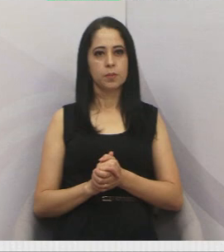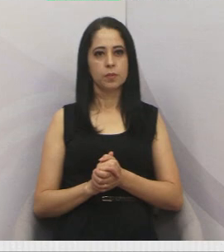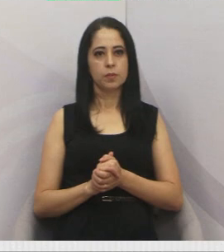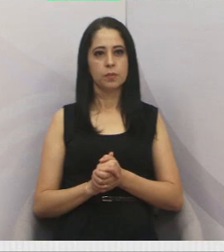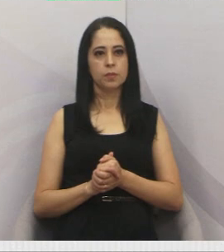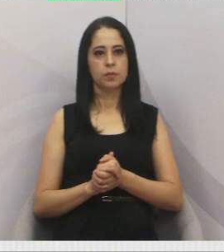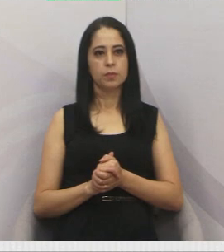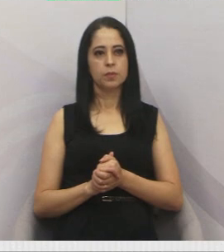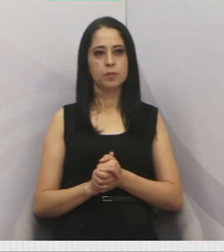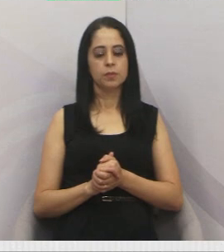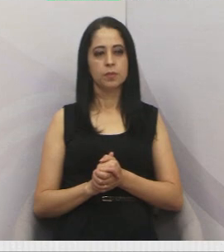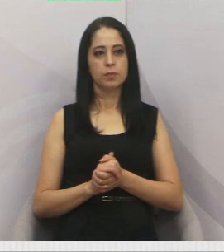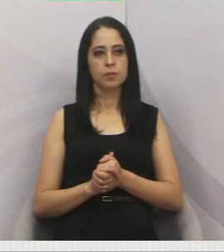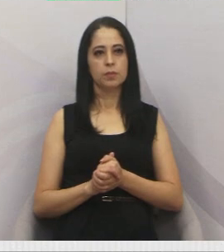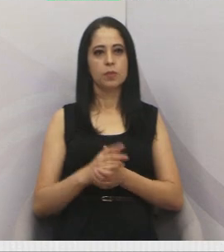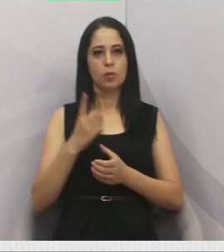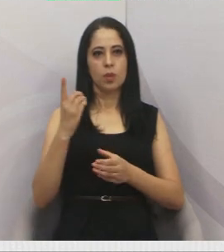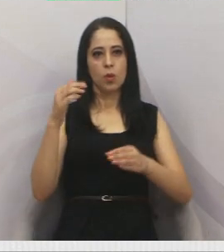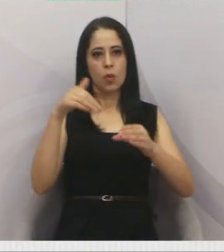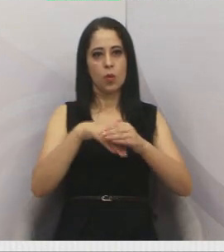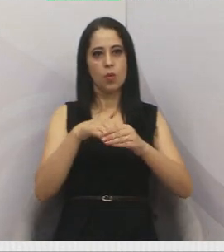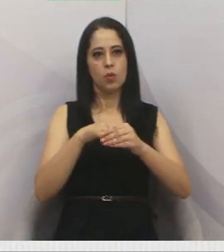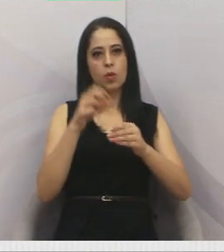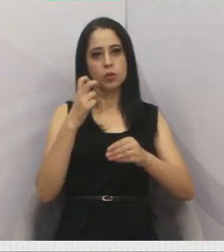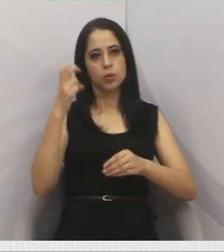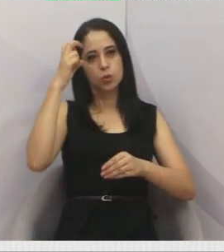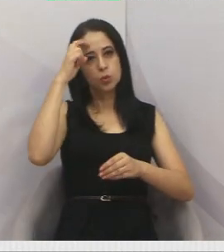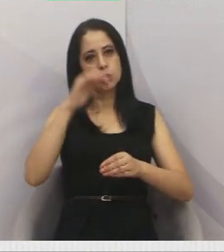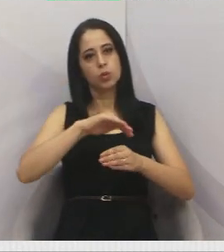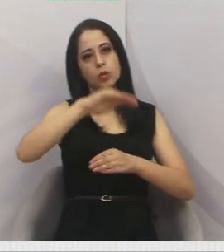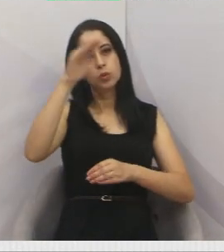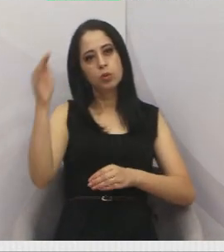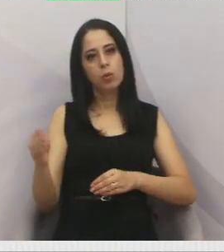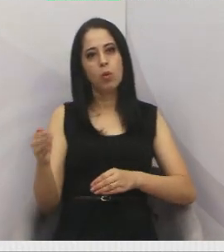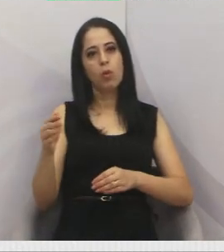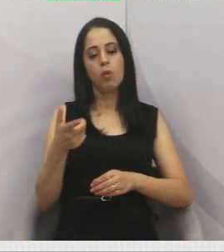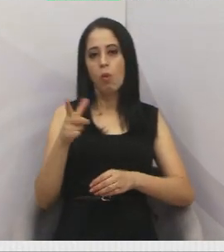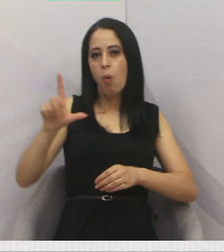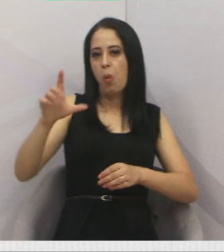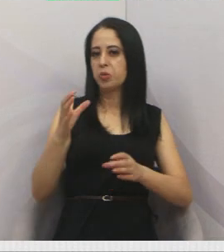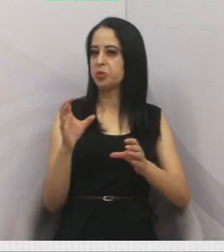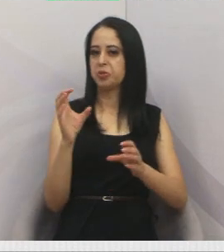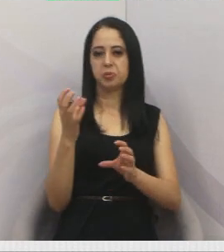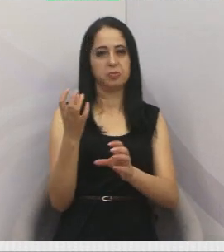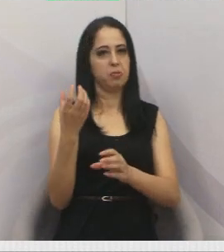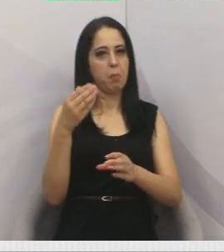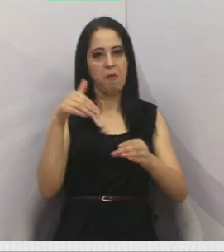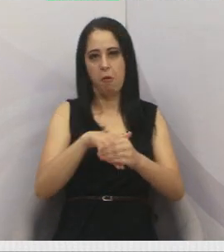Um voto, Movimentos Populares, um voto, Cultura no Morro. E todos os demais também votam em branco.